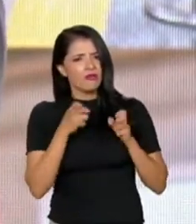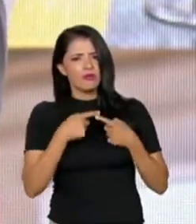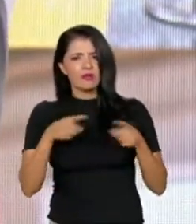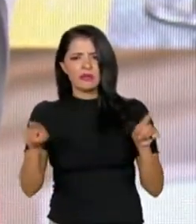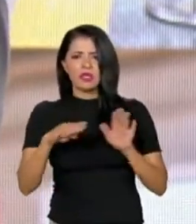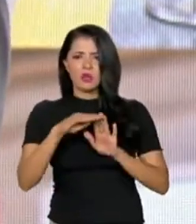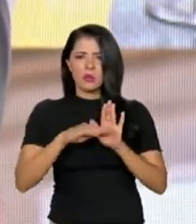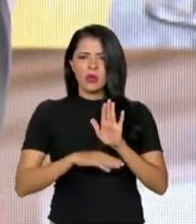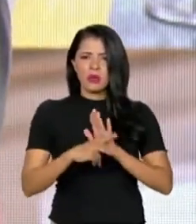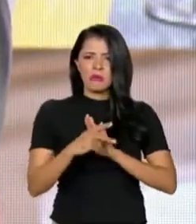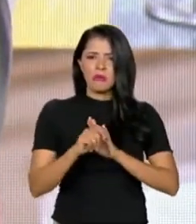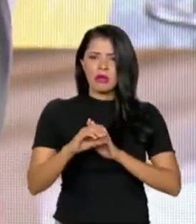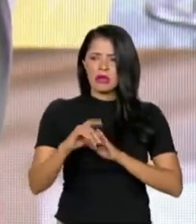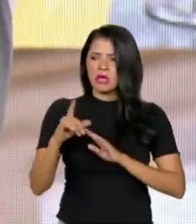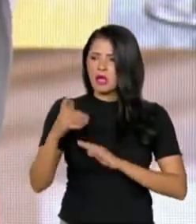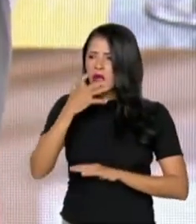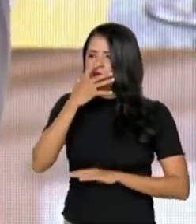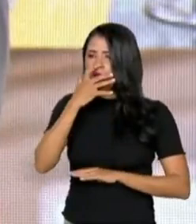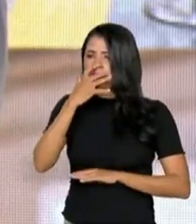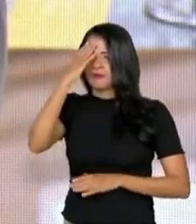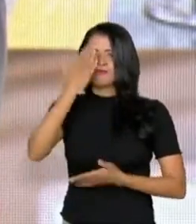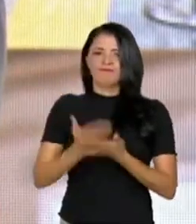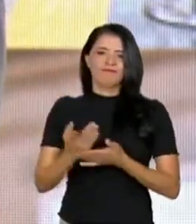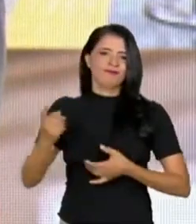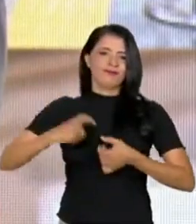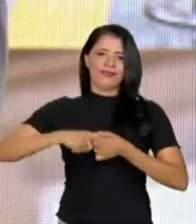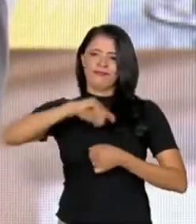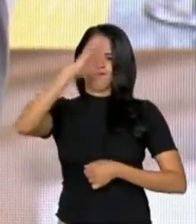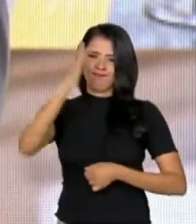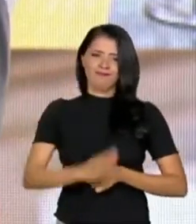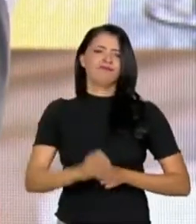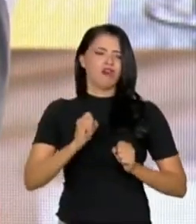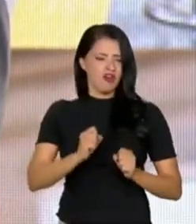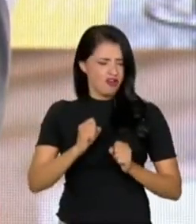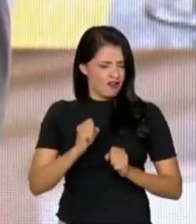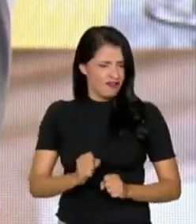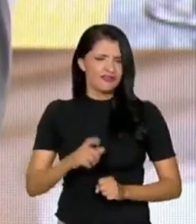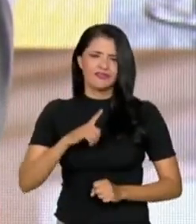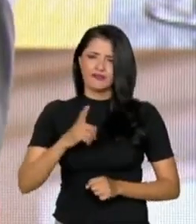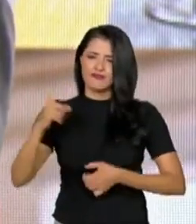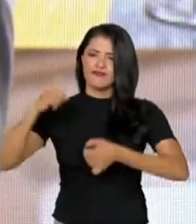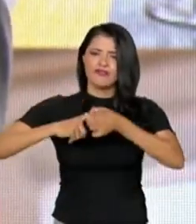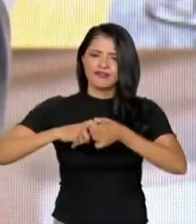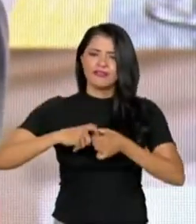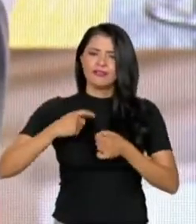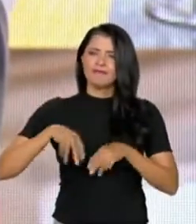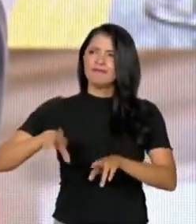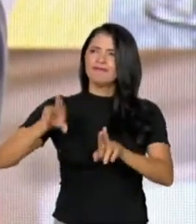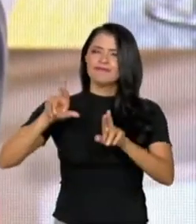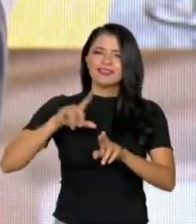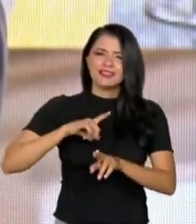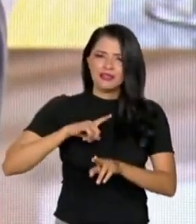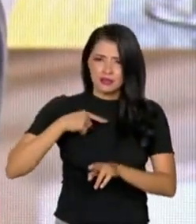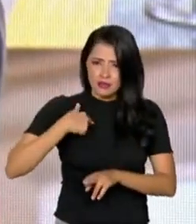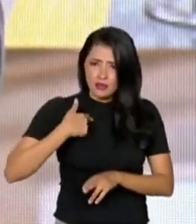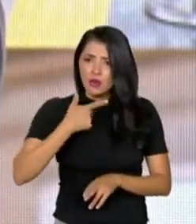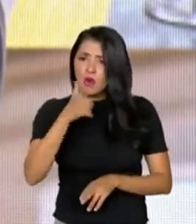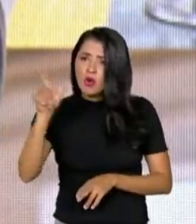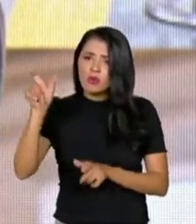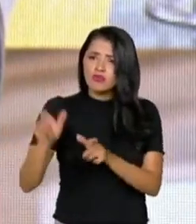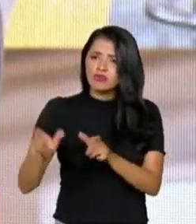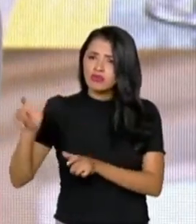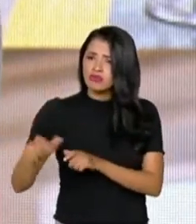programa, eu voltei a acreditar no Brasil. Eu voltei a ter esperança, não só eu, mas